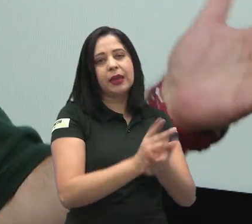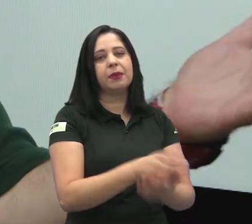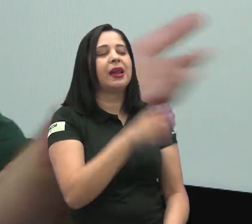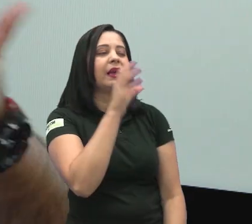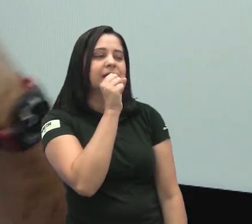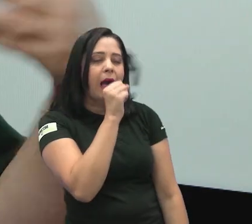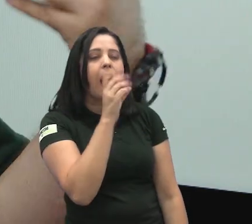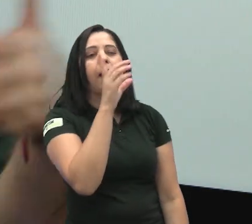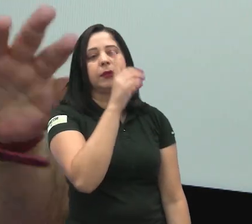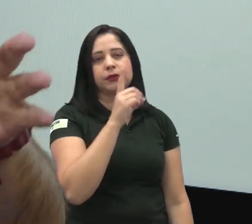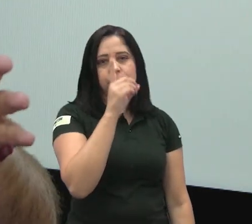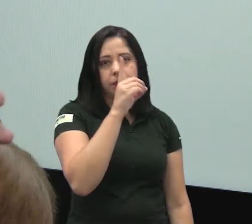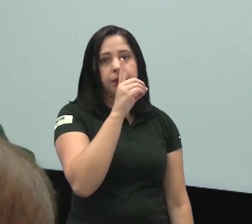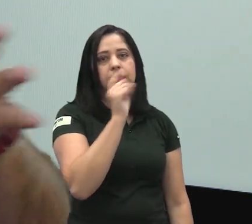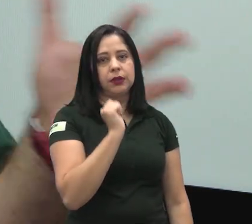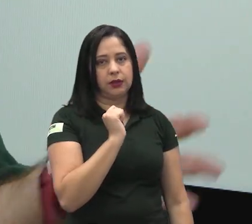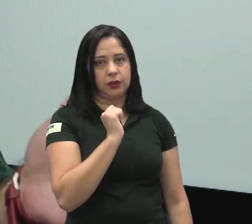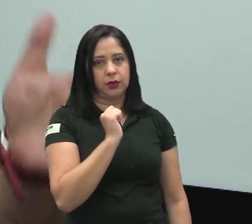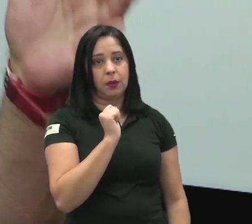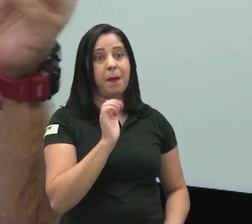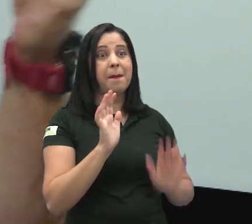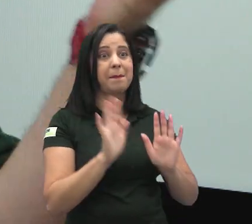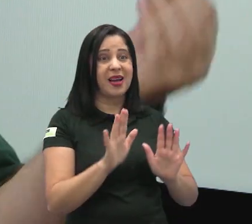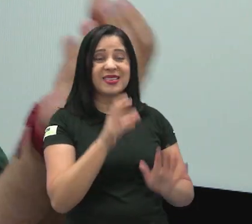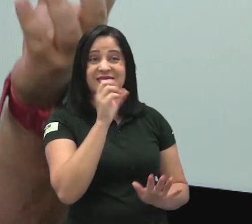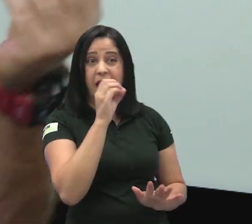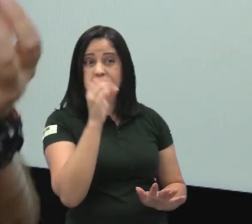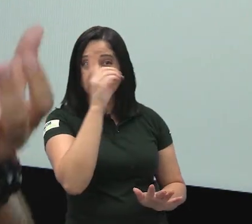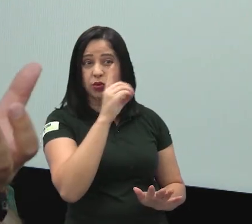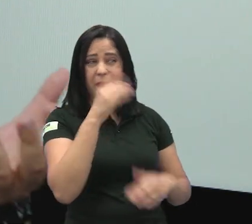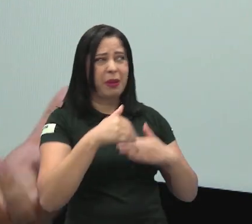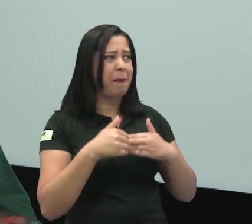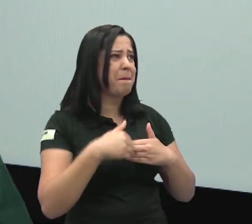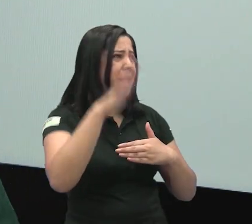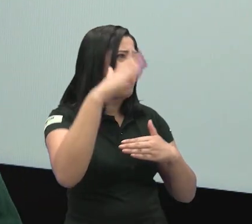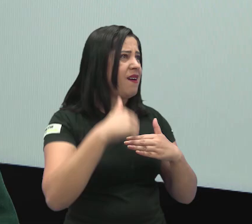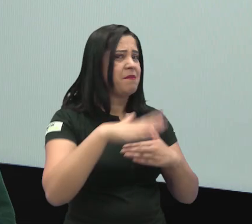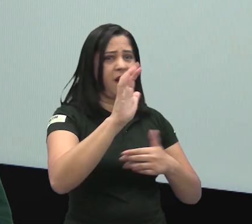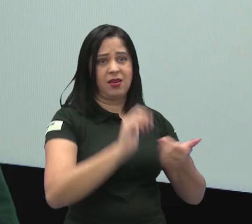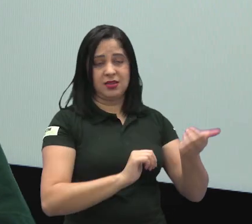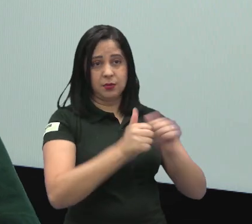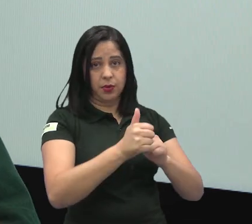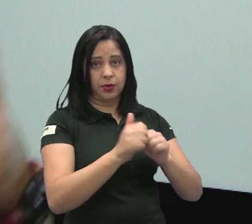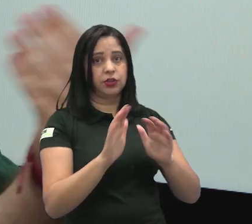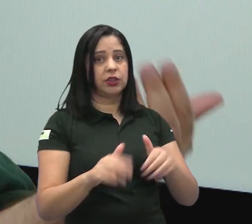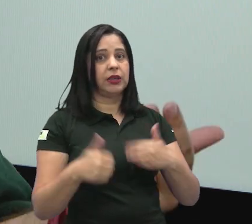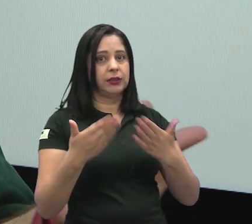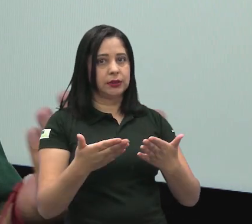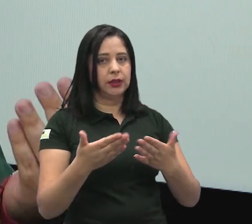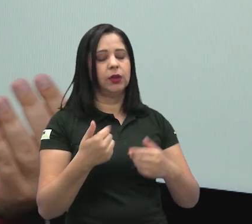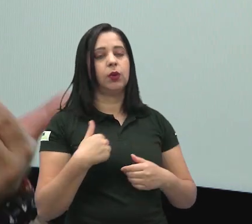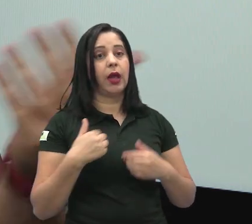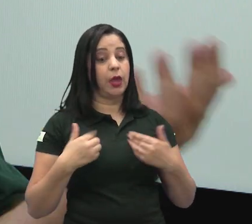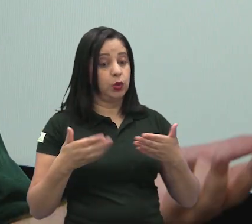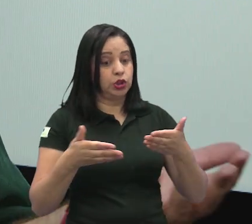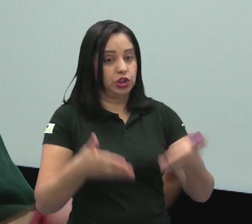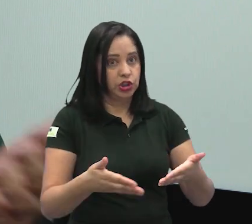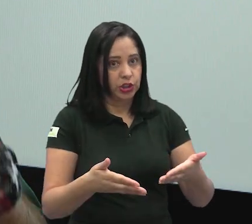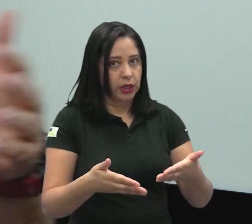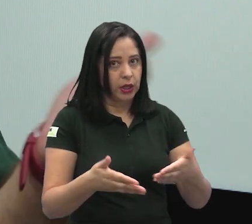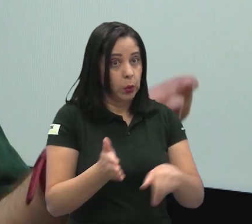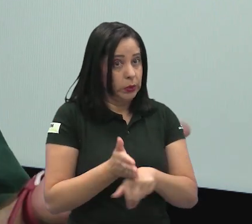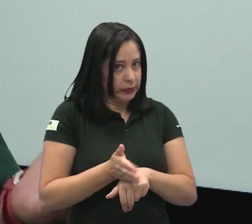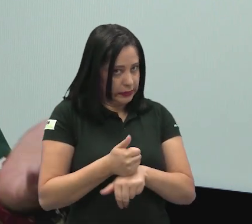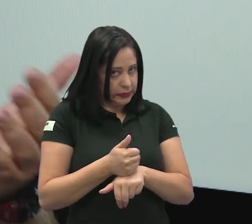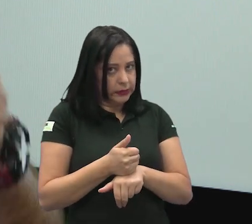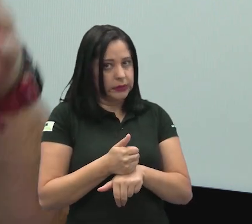em dia, durante toda a semana acontece esporte, mas final de semana acaba acumulando muita coisa. Então eu até acabo chegando um pouco mais cedo do